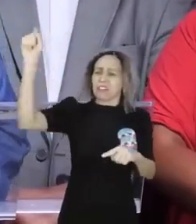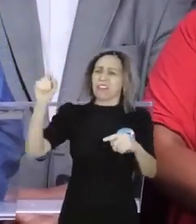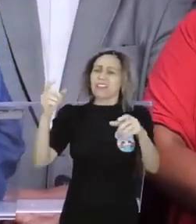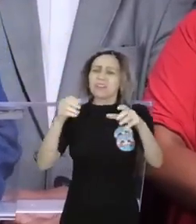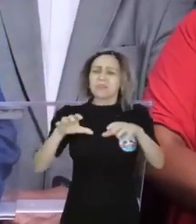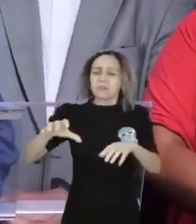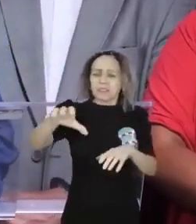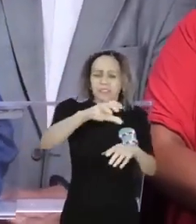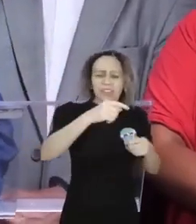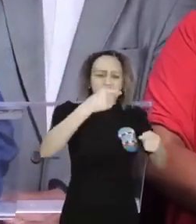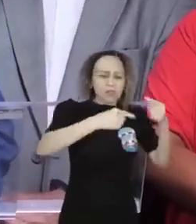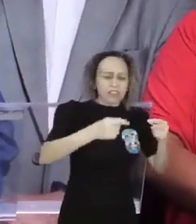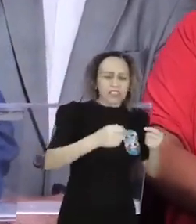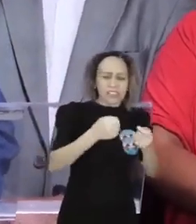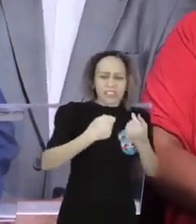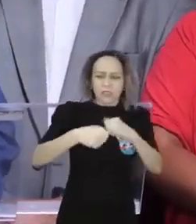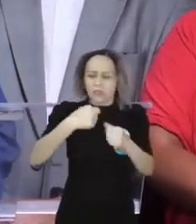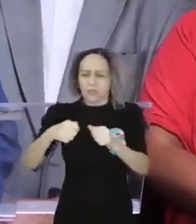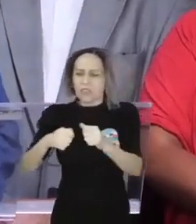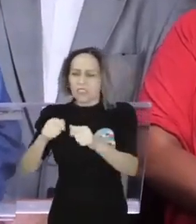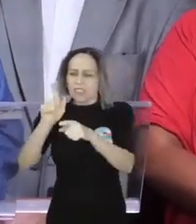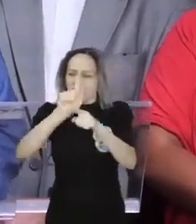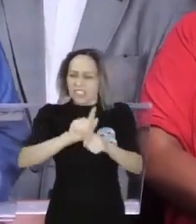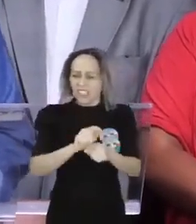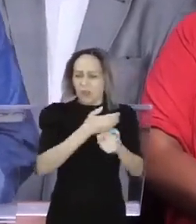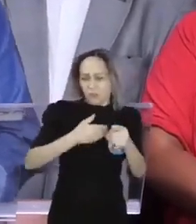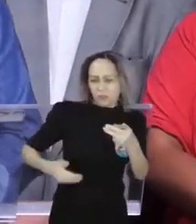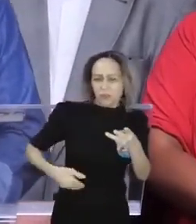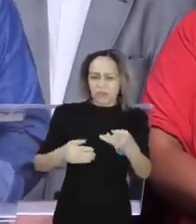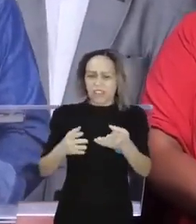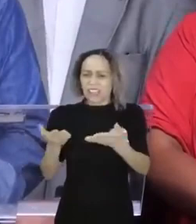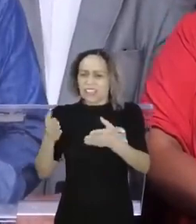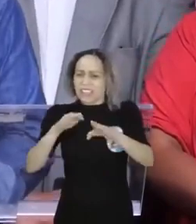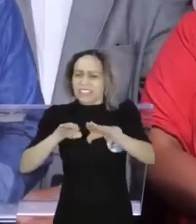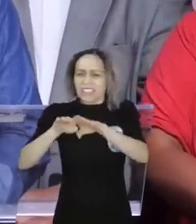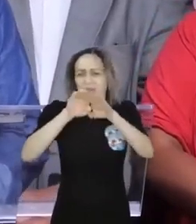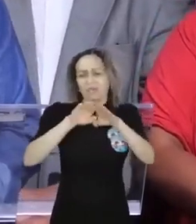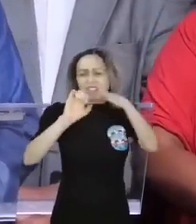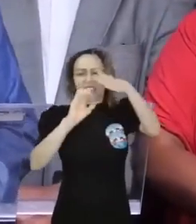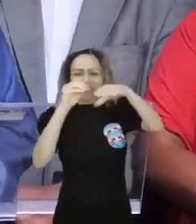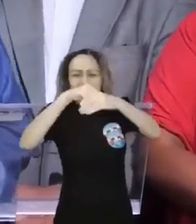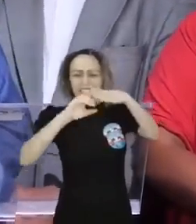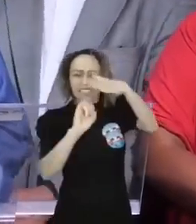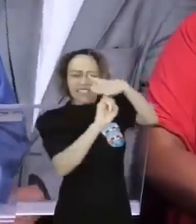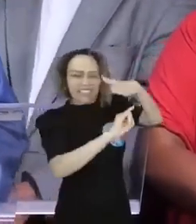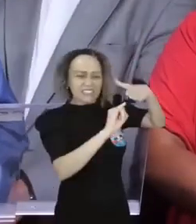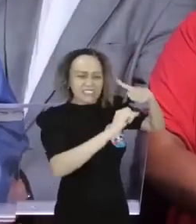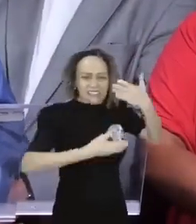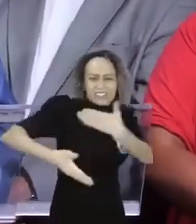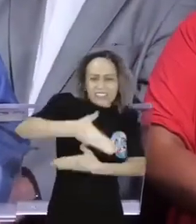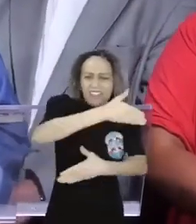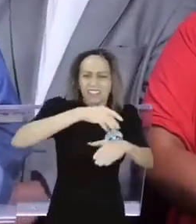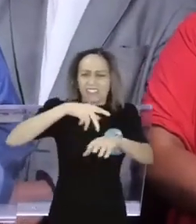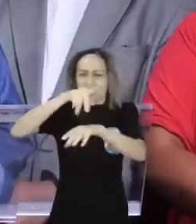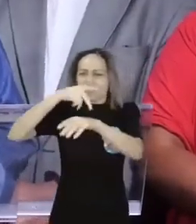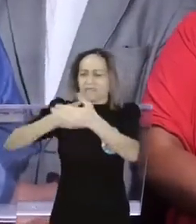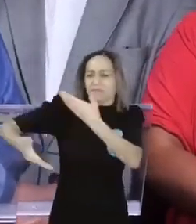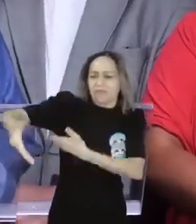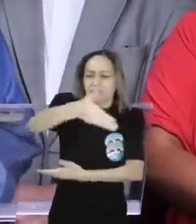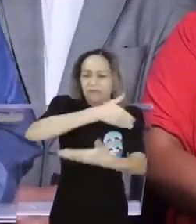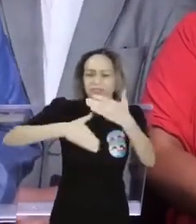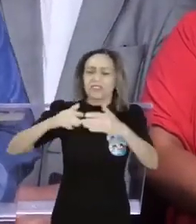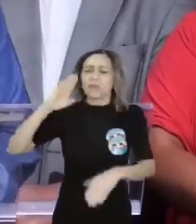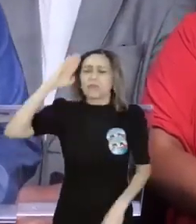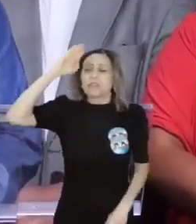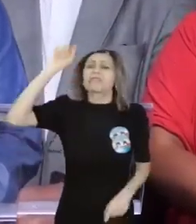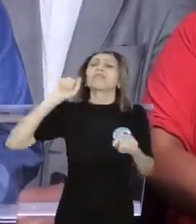economia, na gestão pública, na harmonia institucional, nas relações internacionais e, sobretudo, no